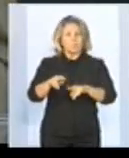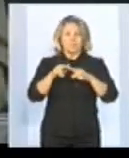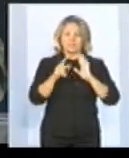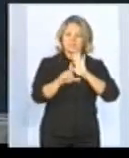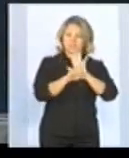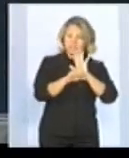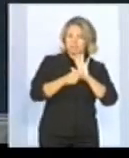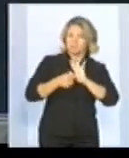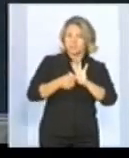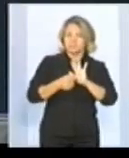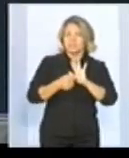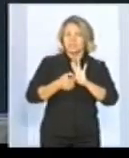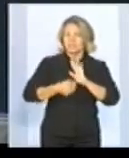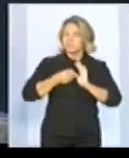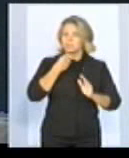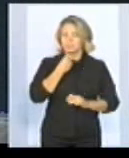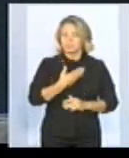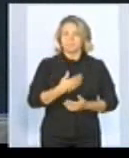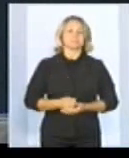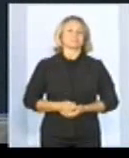medida, traz.